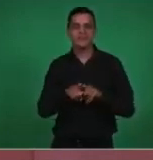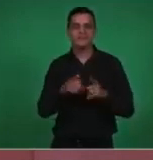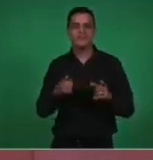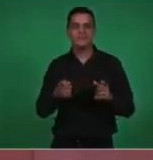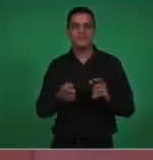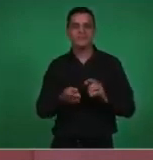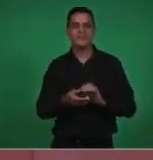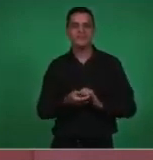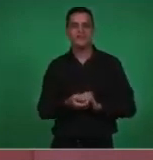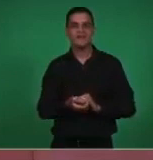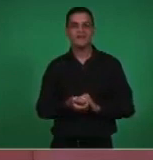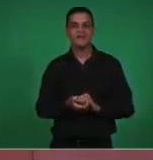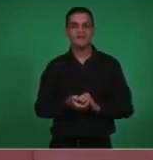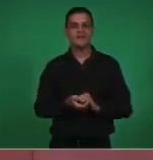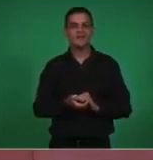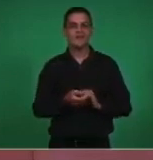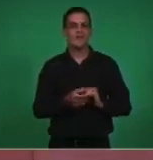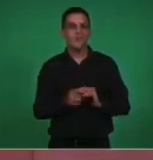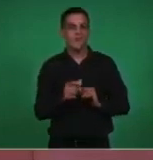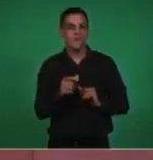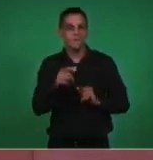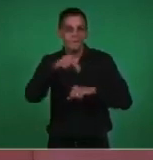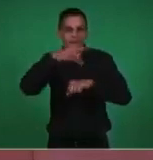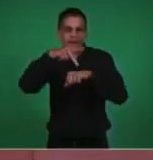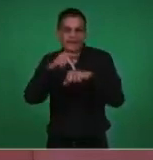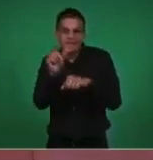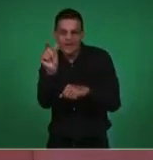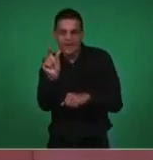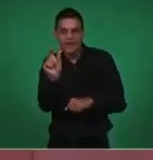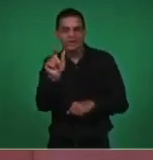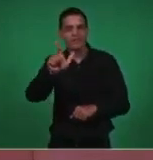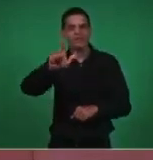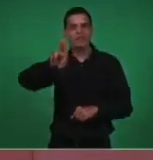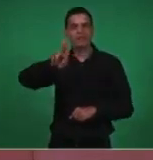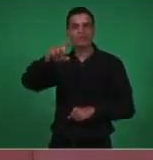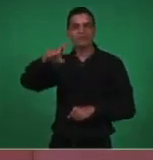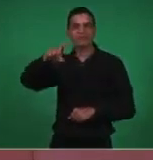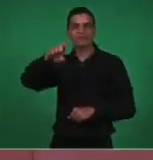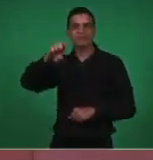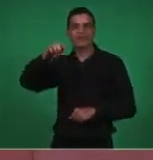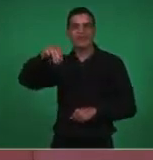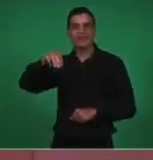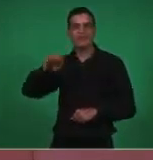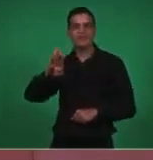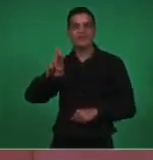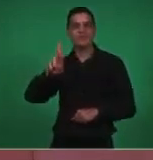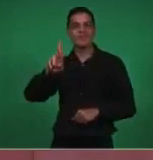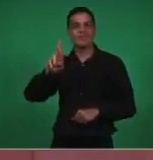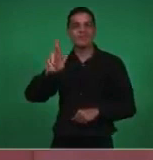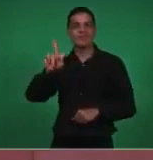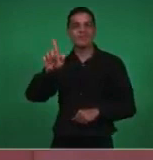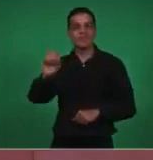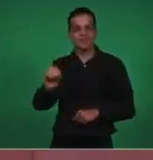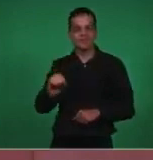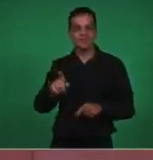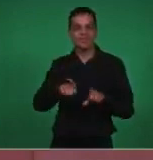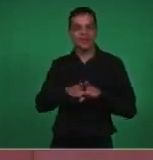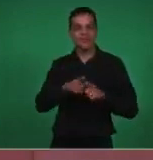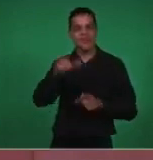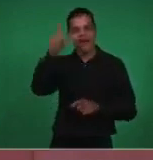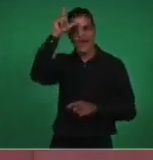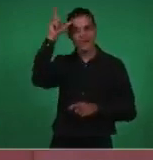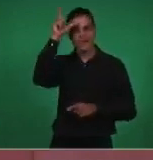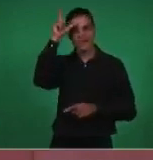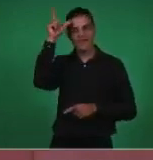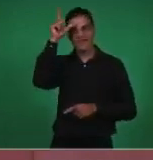chamado Luxemburgo, na cidade de Wiltz. Na Alemanha, estamos com um grupo de irmãs em Munique, participando